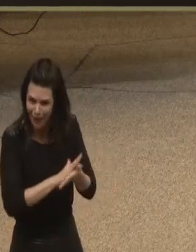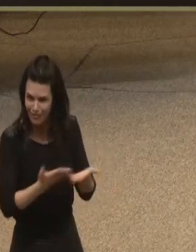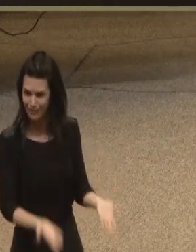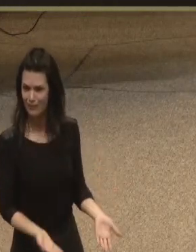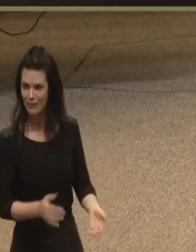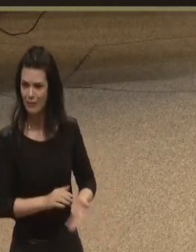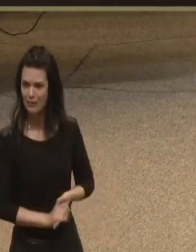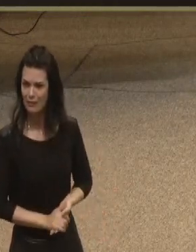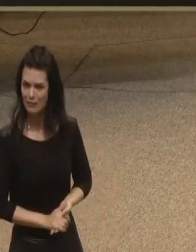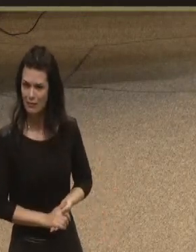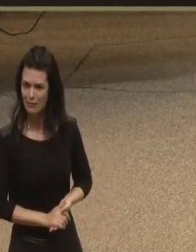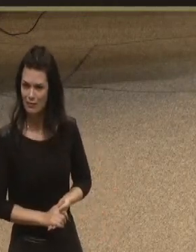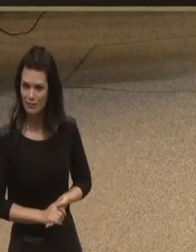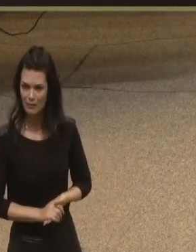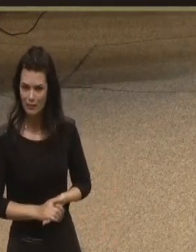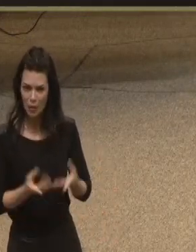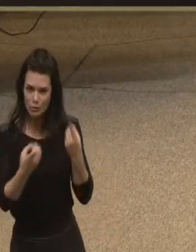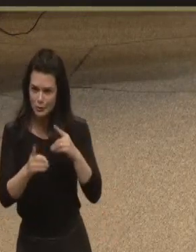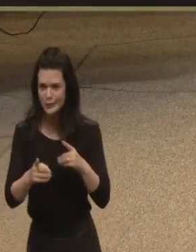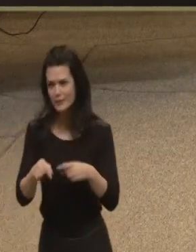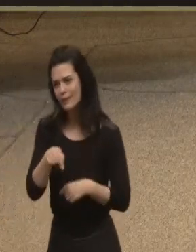se preocupando com o pão.